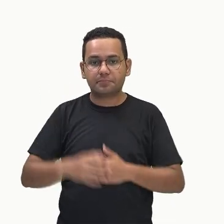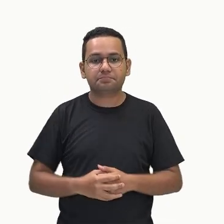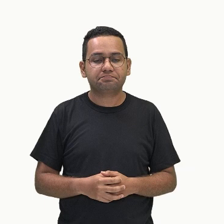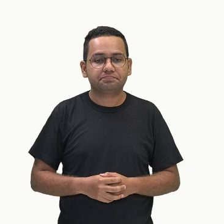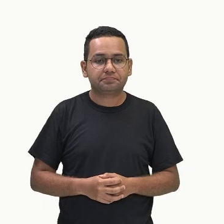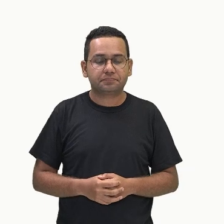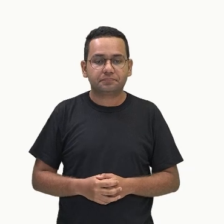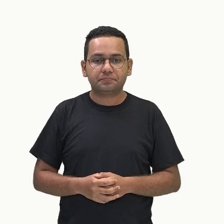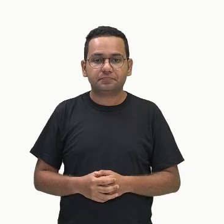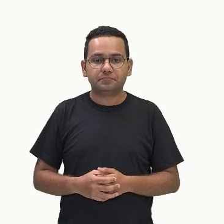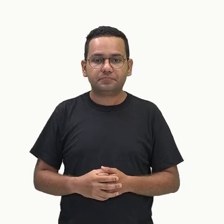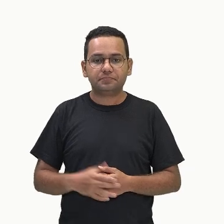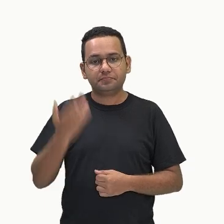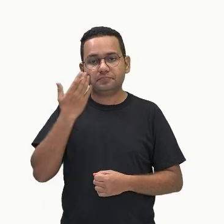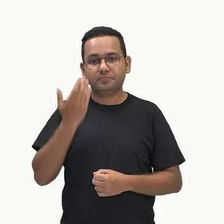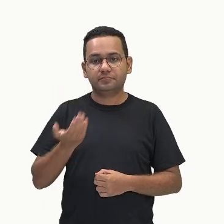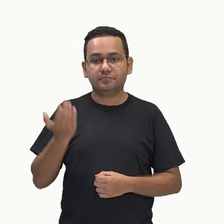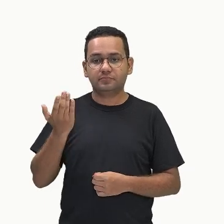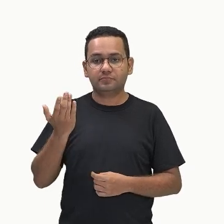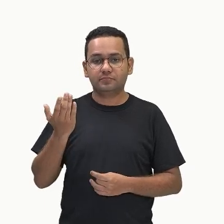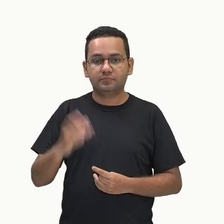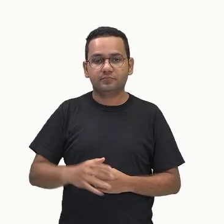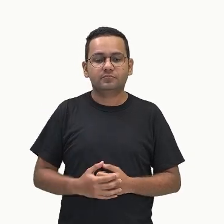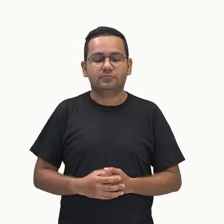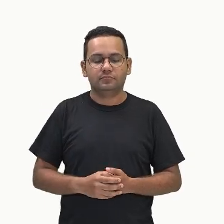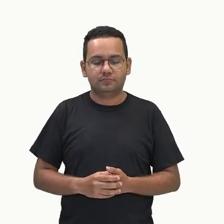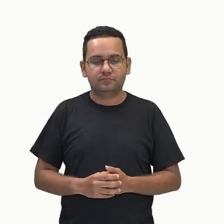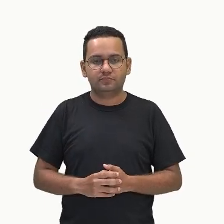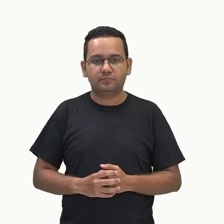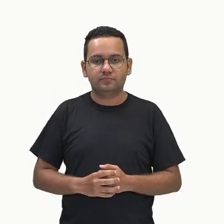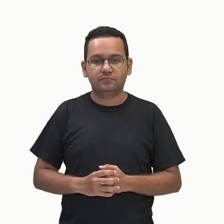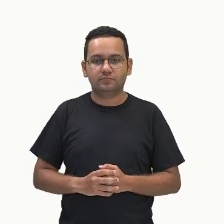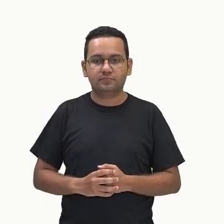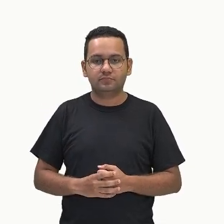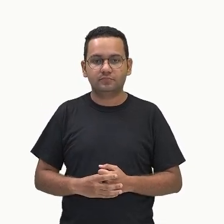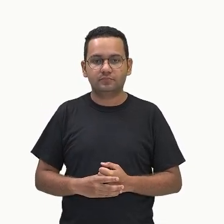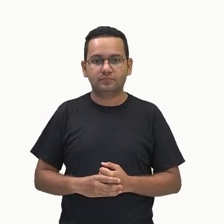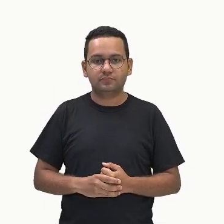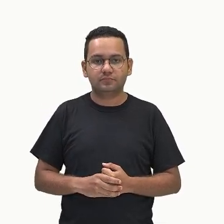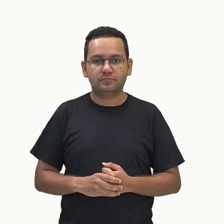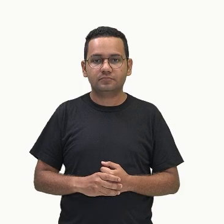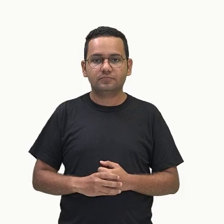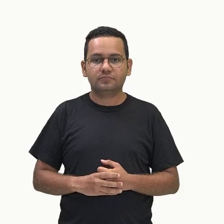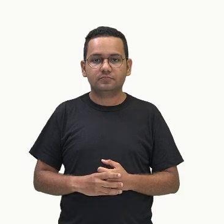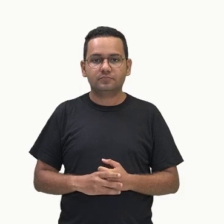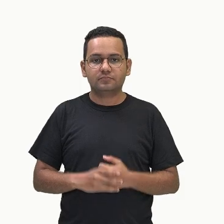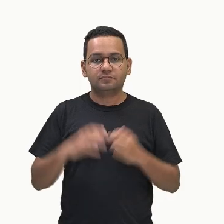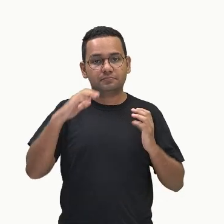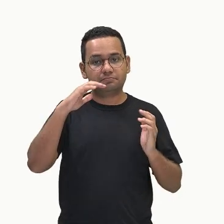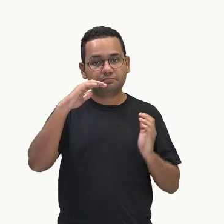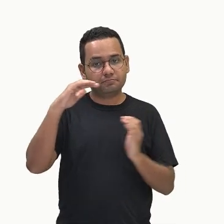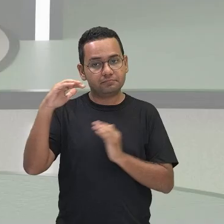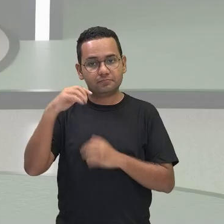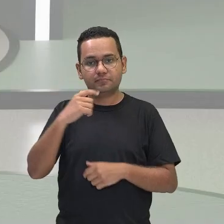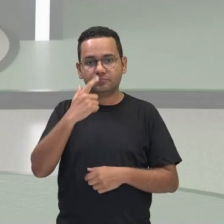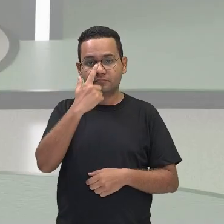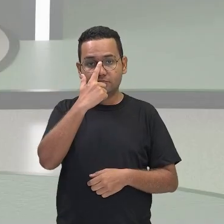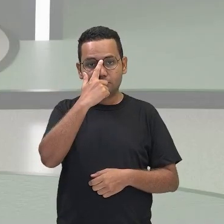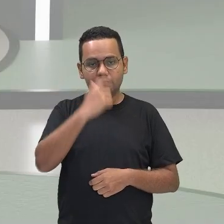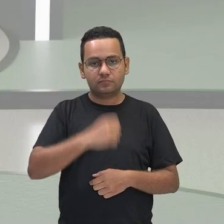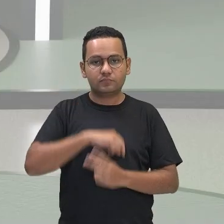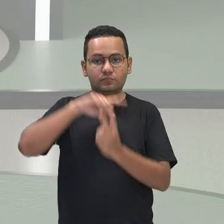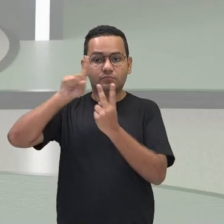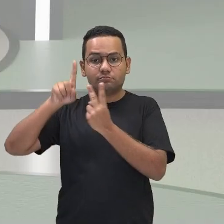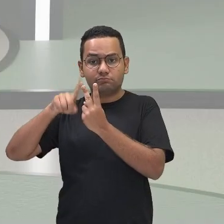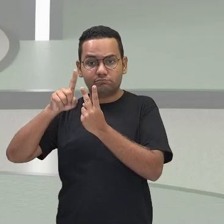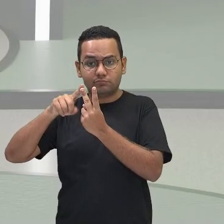mão, perna e pé. O nosso sistema muscular, ele